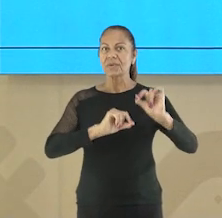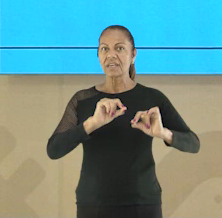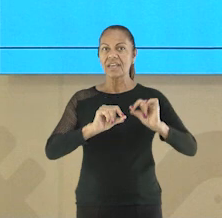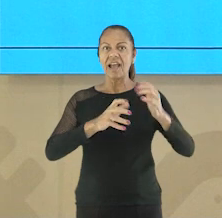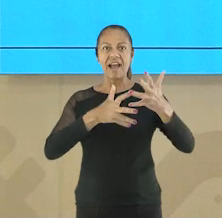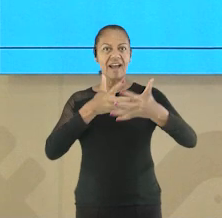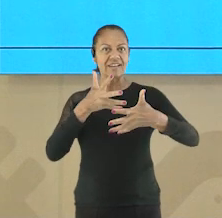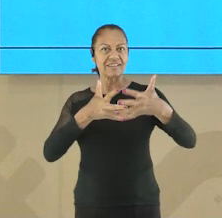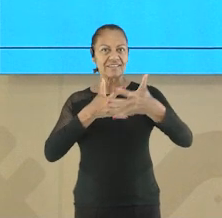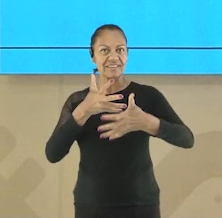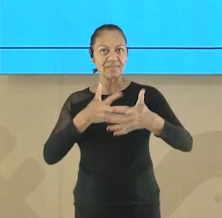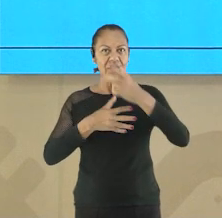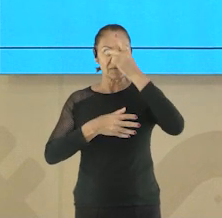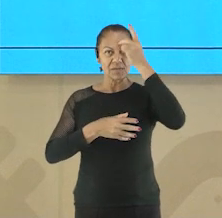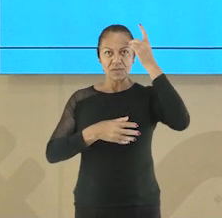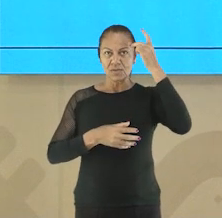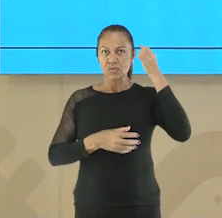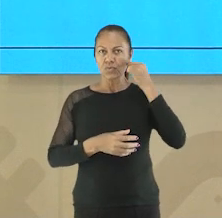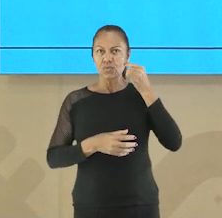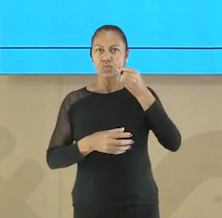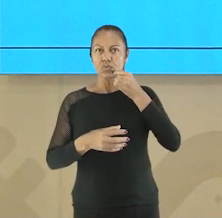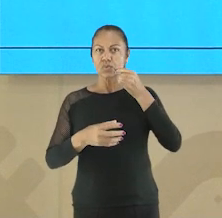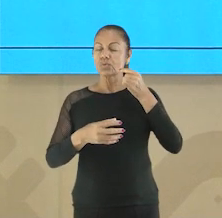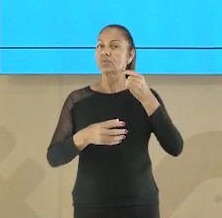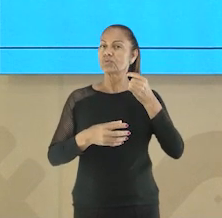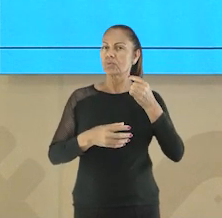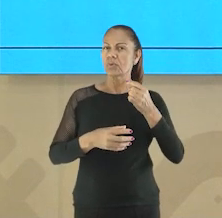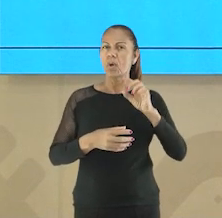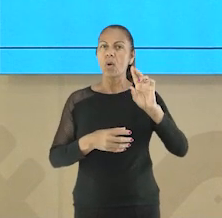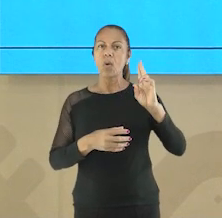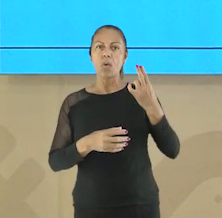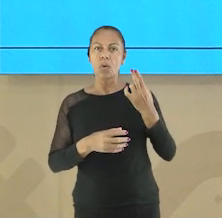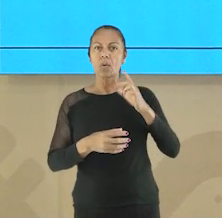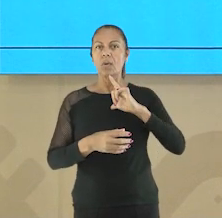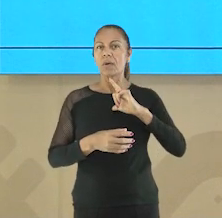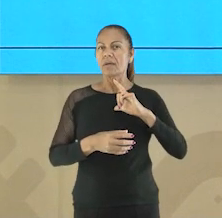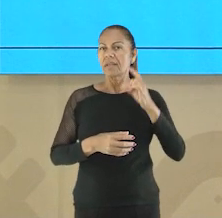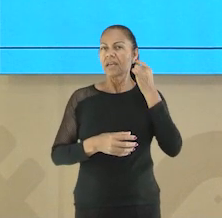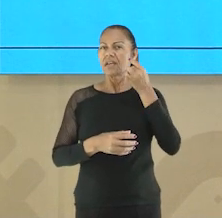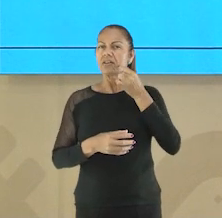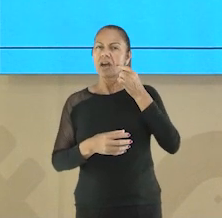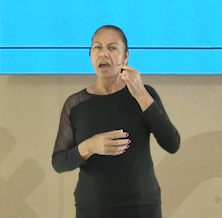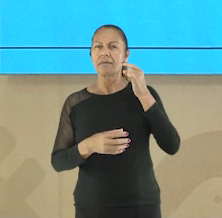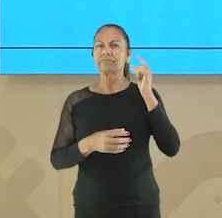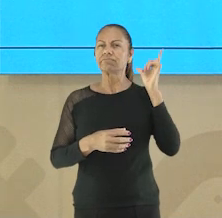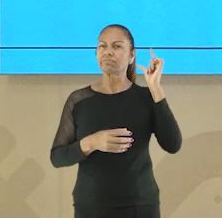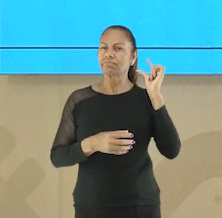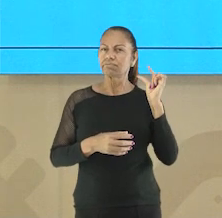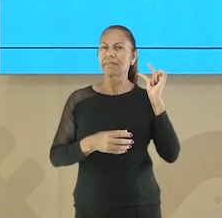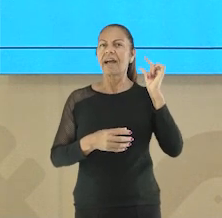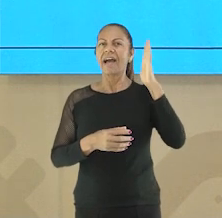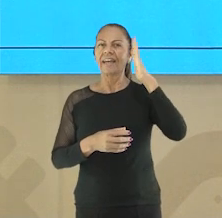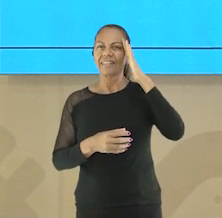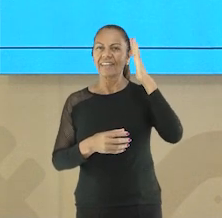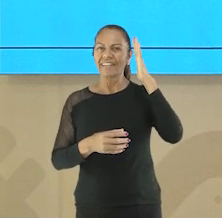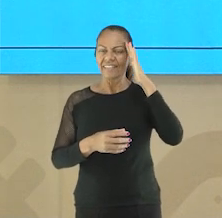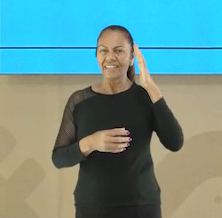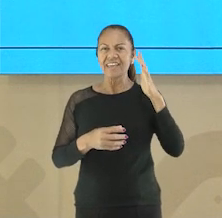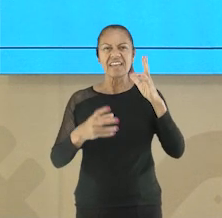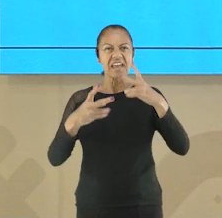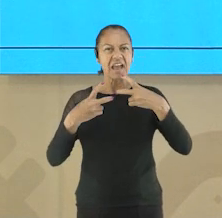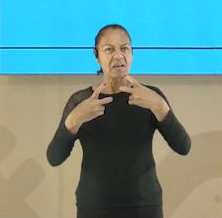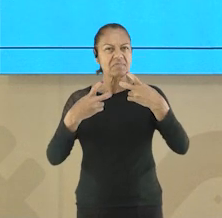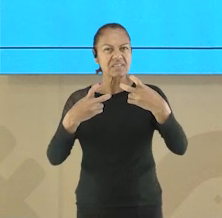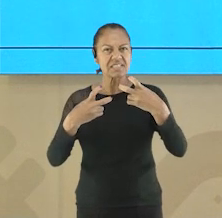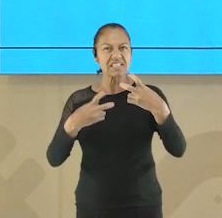estou falando para Libras, fazendo com que as pessoas surdas ou que possuem alguma dificuldade auditiva possam compreender o que eu estou